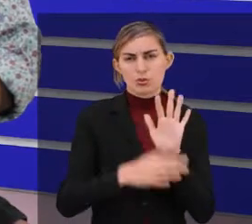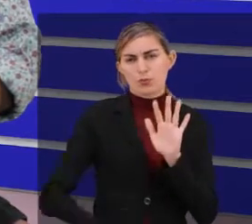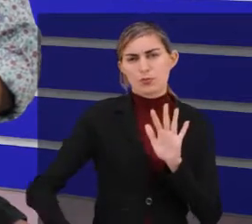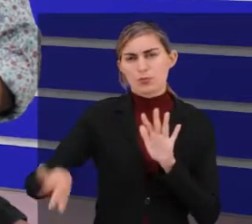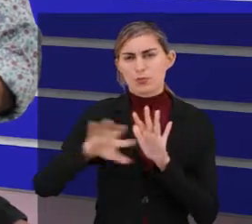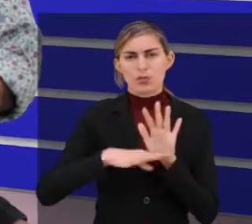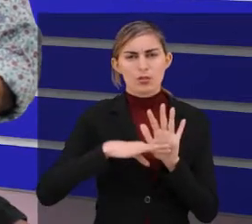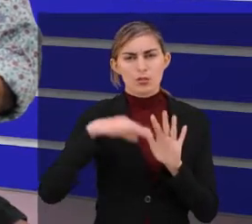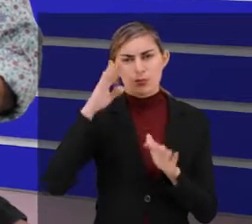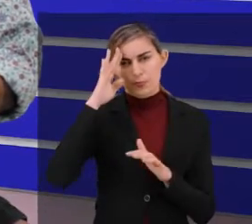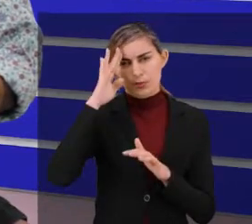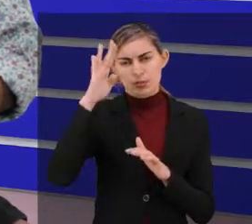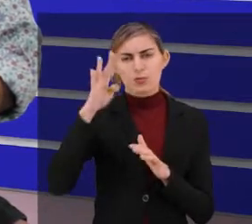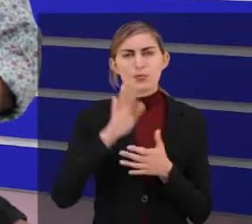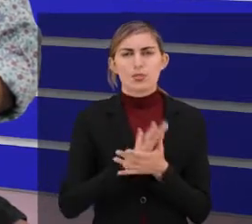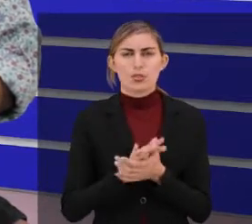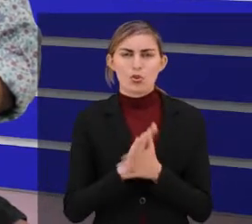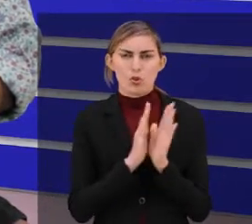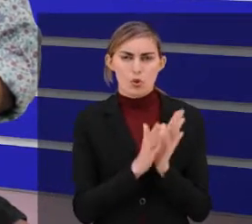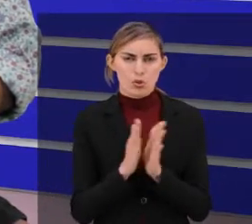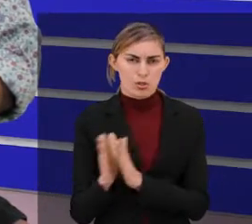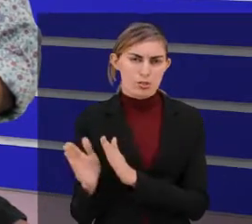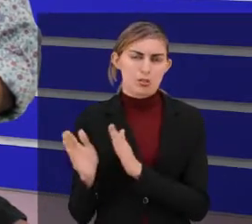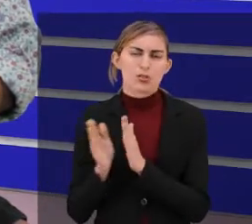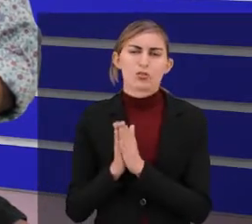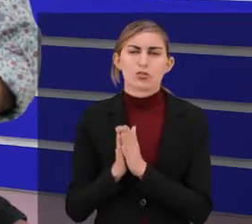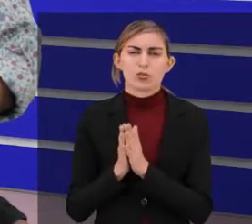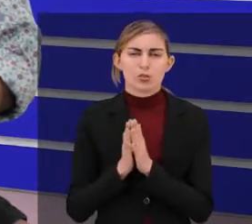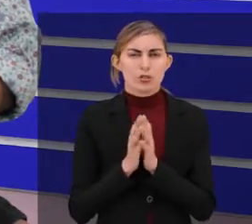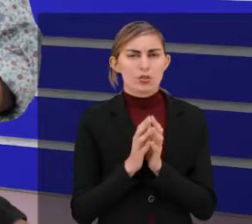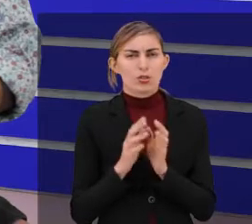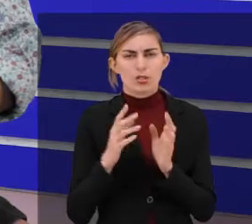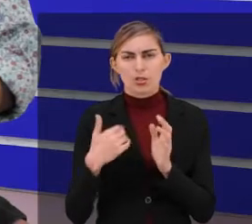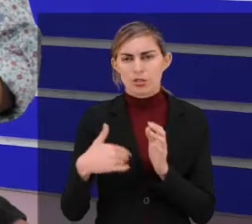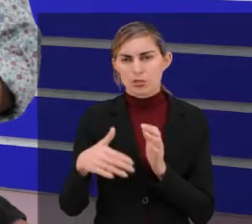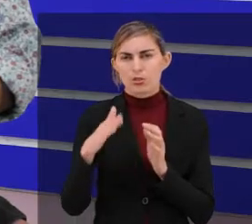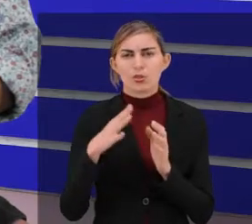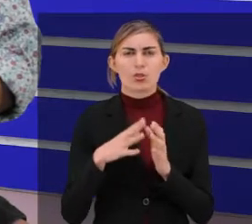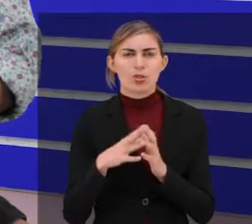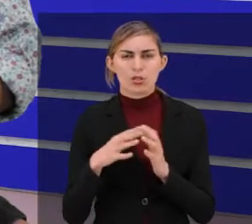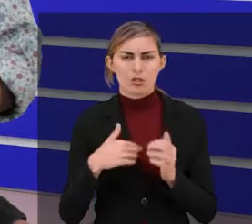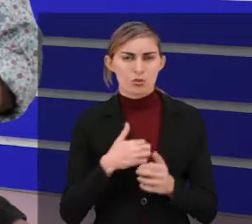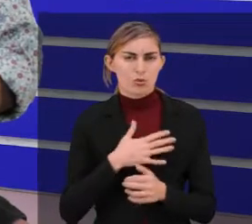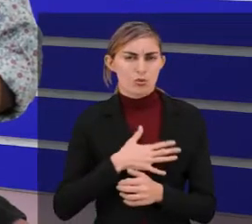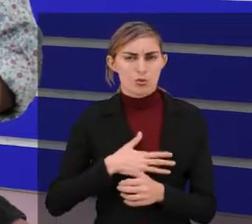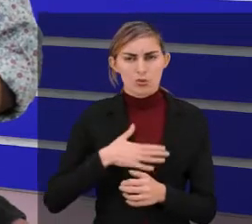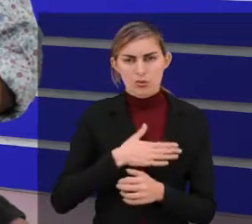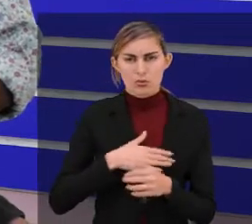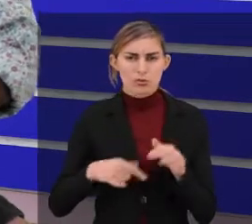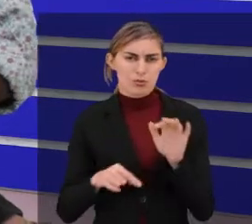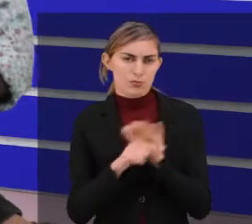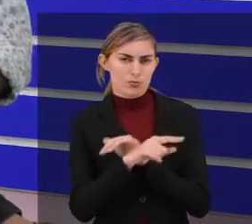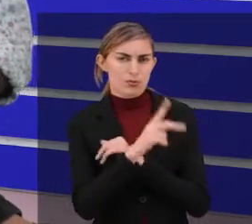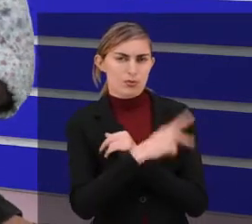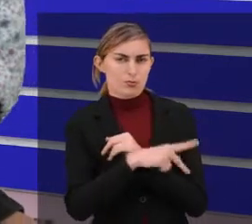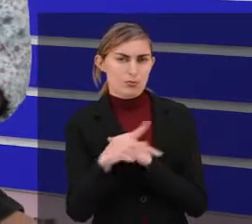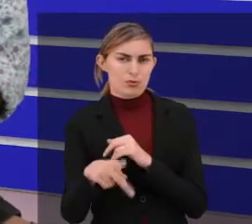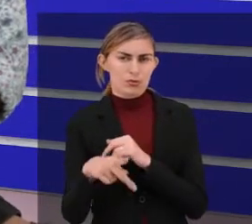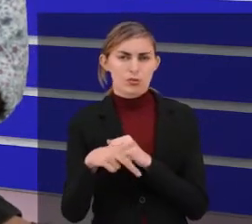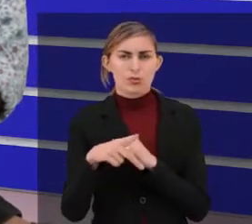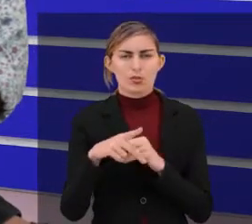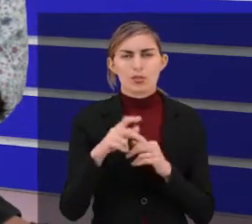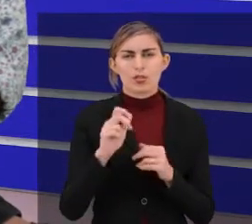meio, principalmente no meio organizacional. Diante disso, eu gostaria de perguntar aqui à